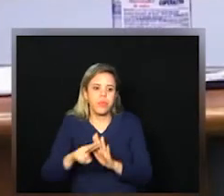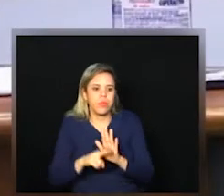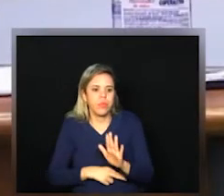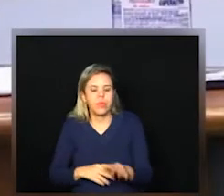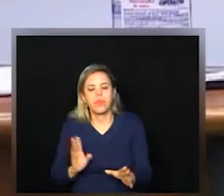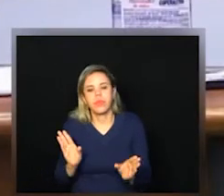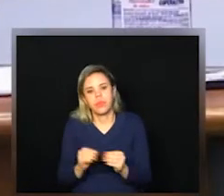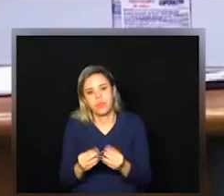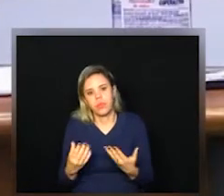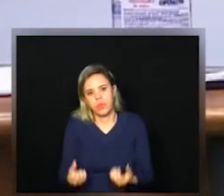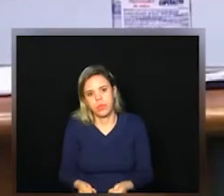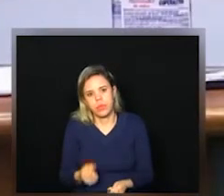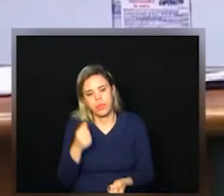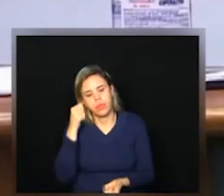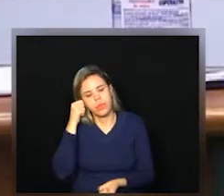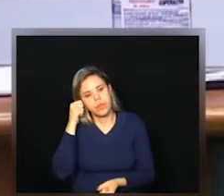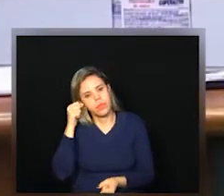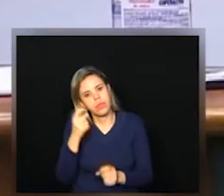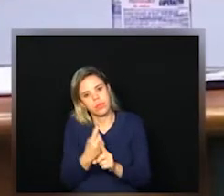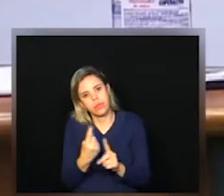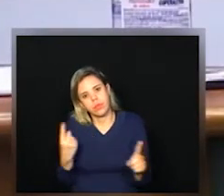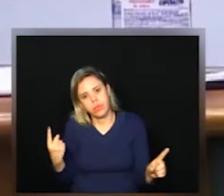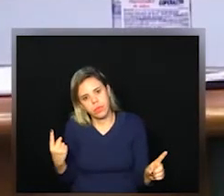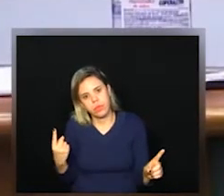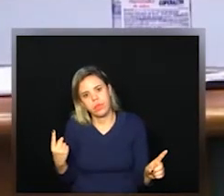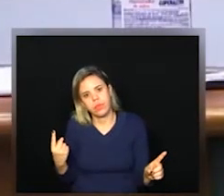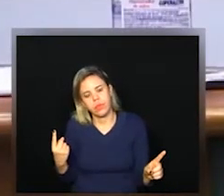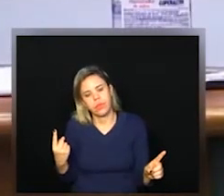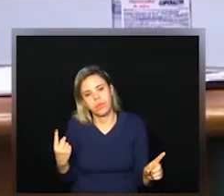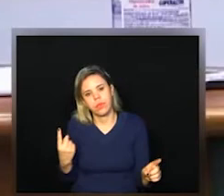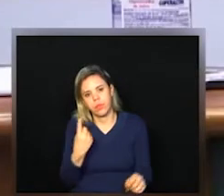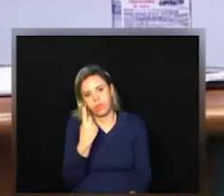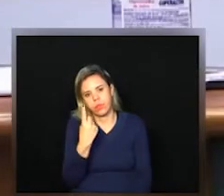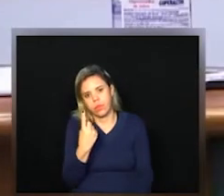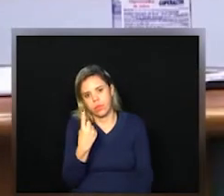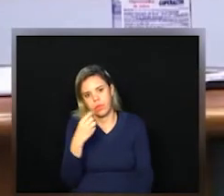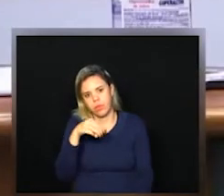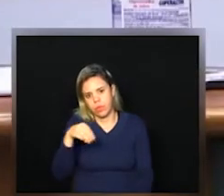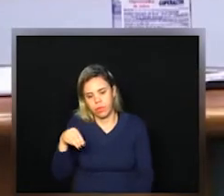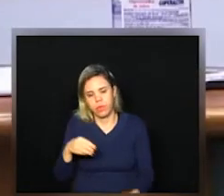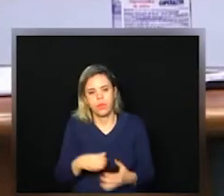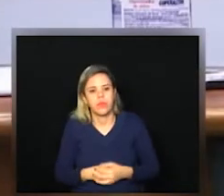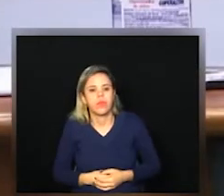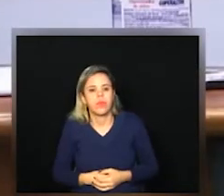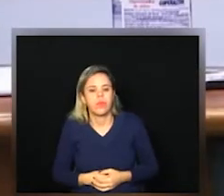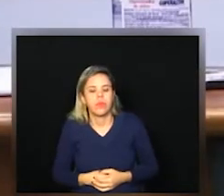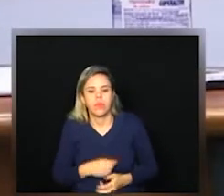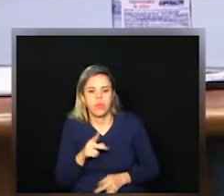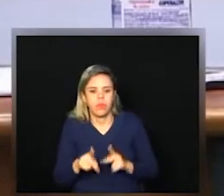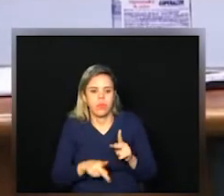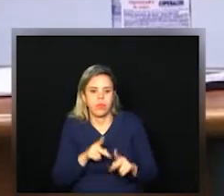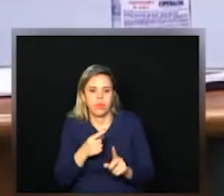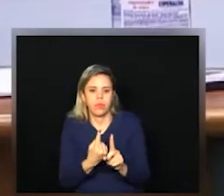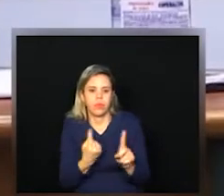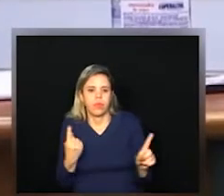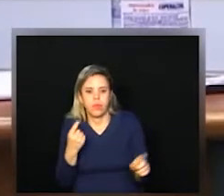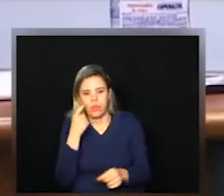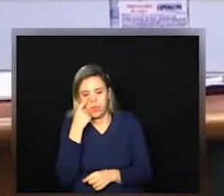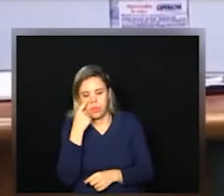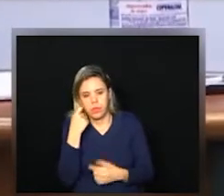estamos adotando é o distanciamento mínimo de 1 metro entre as pessoas,